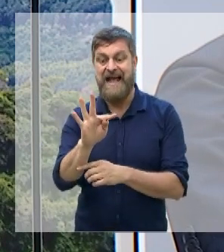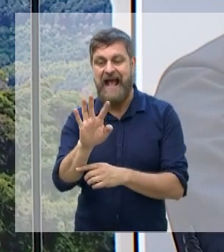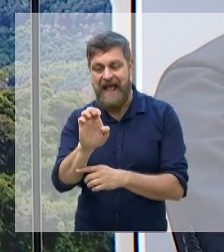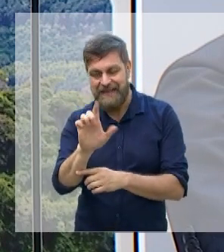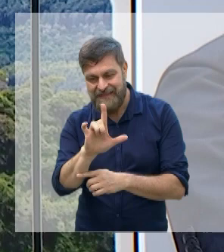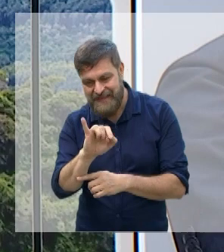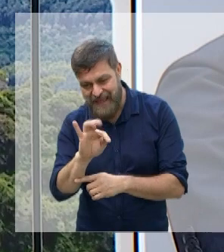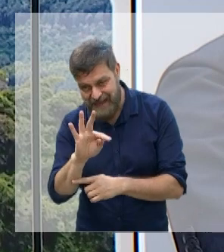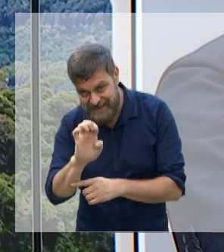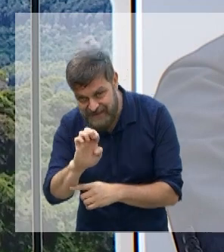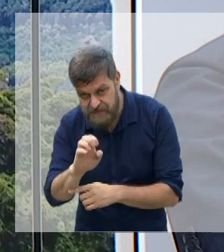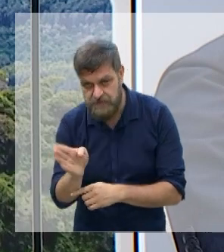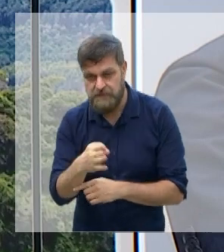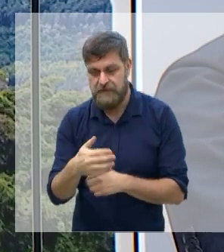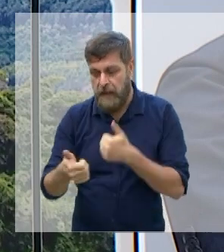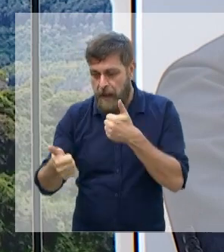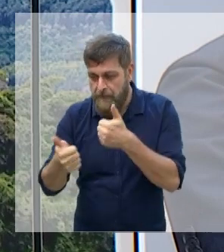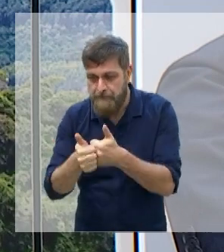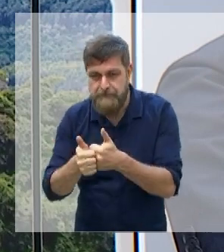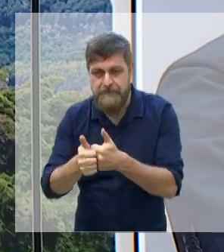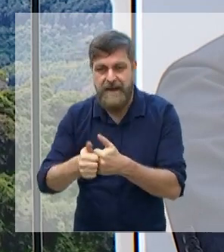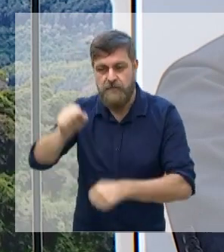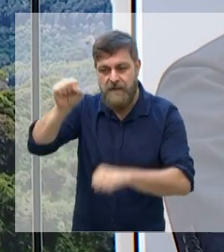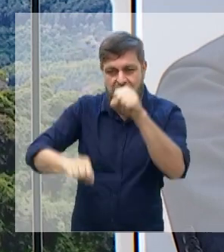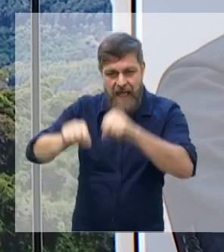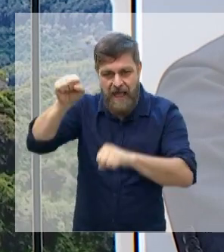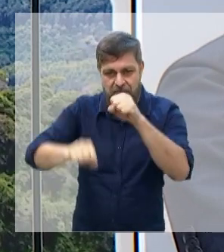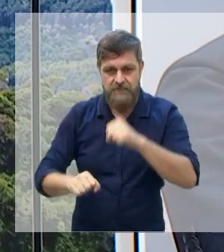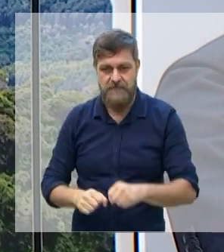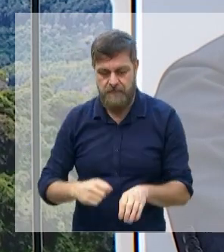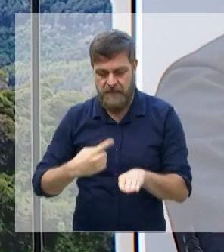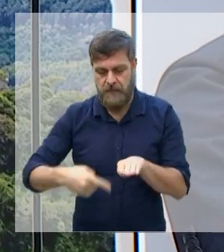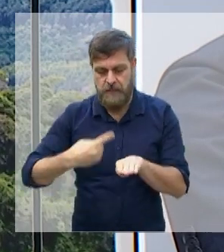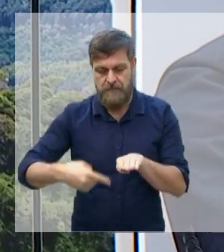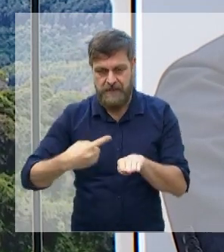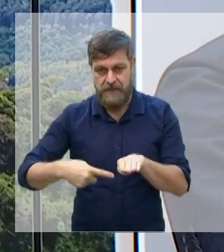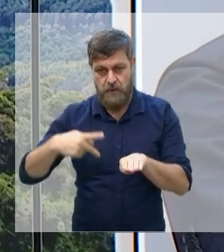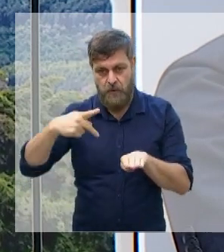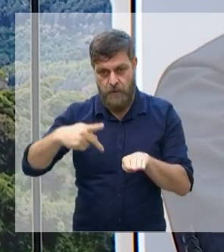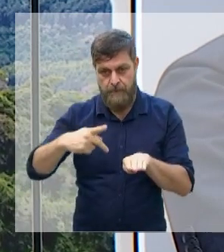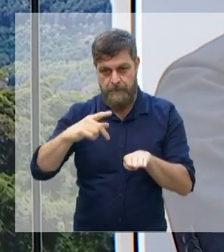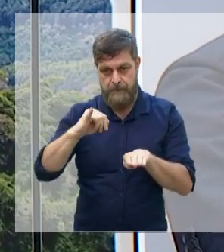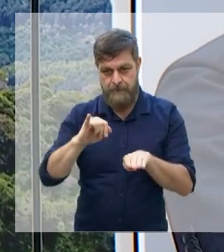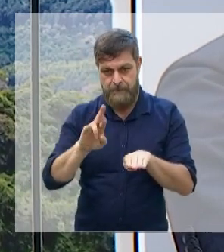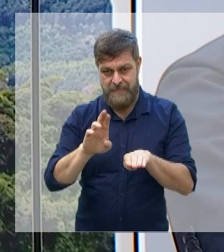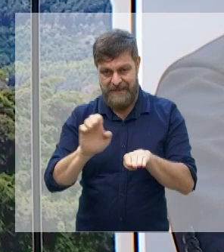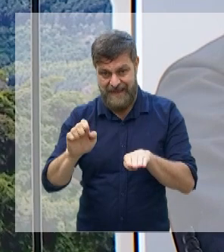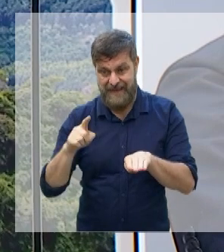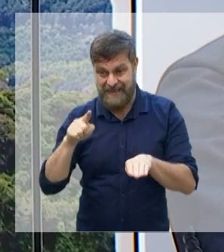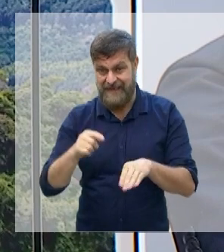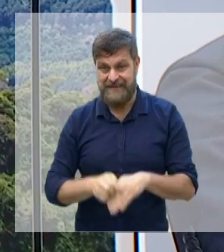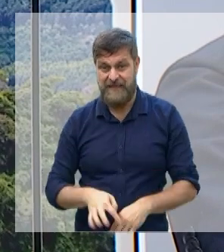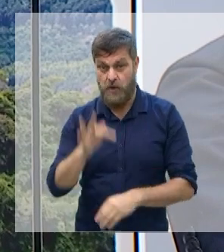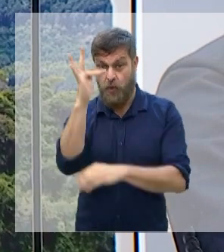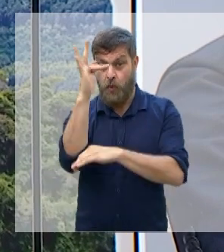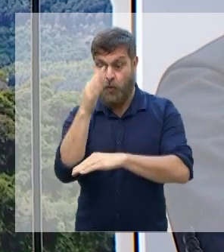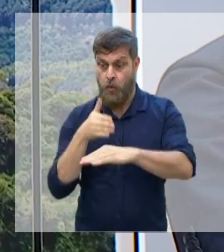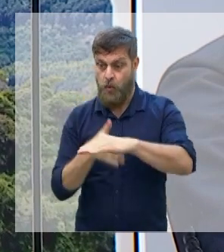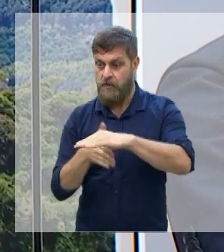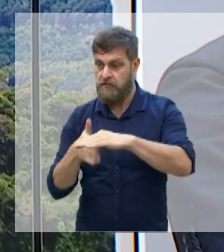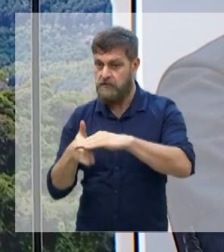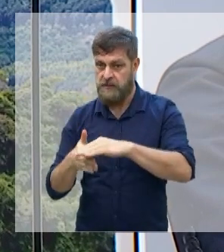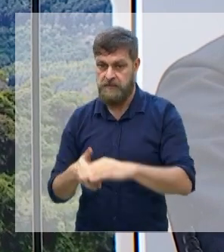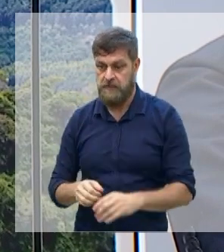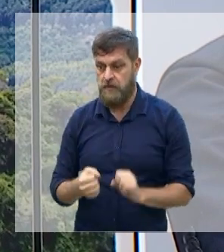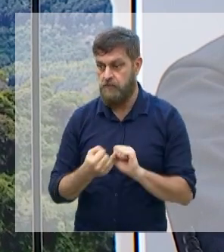íris que próxima da fábrica da pirelli só que do lado de cá tem um grande terminal chama satélite íris também um outro